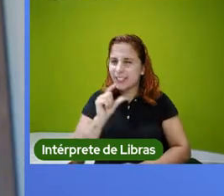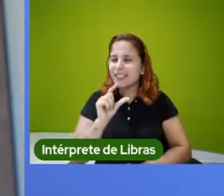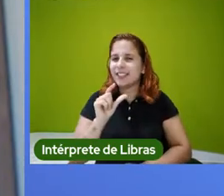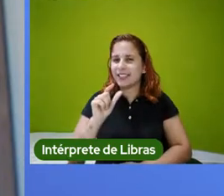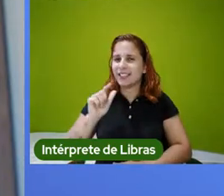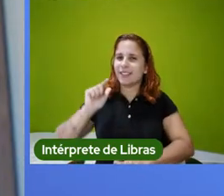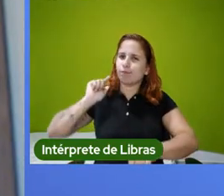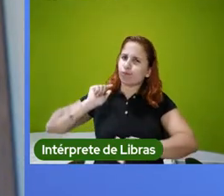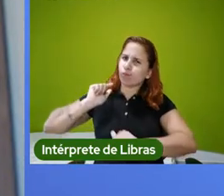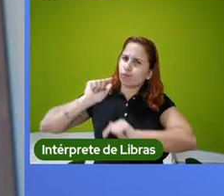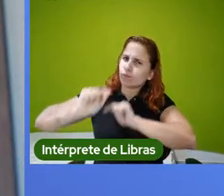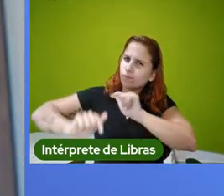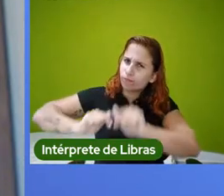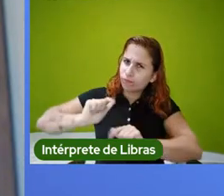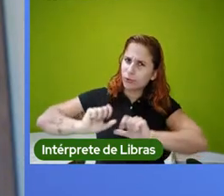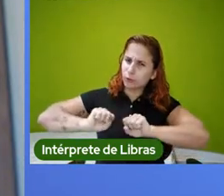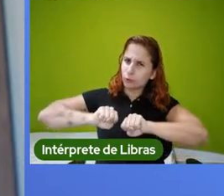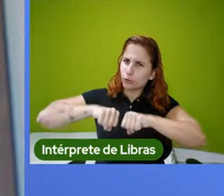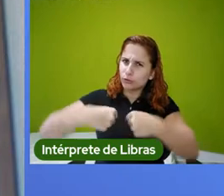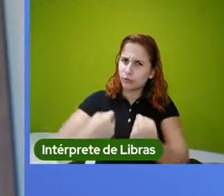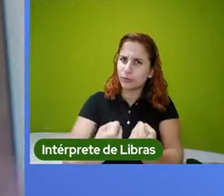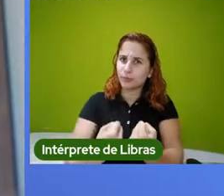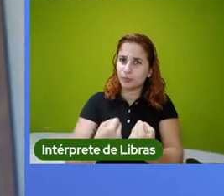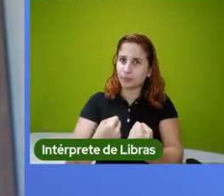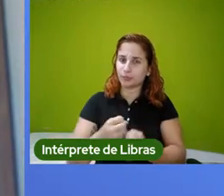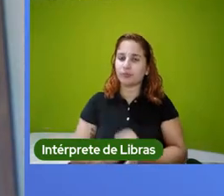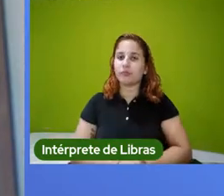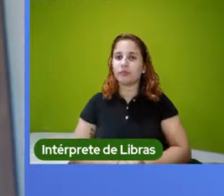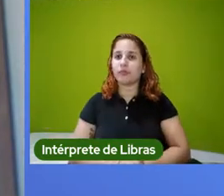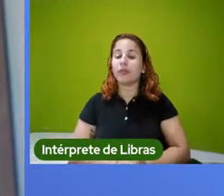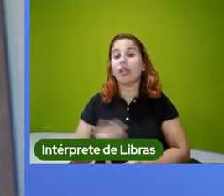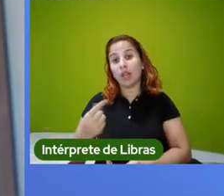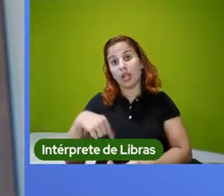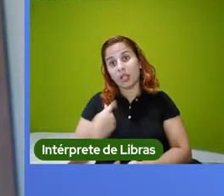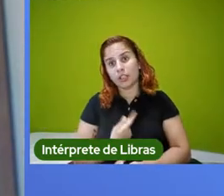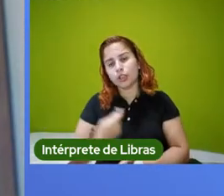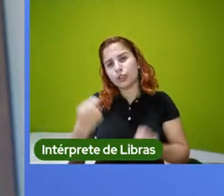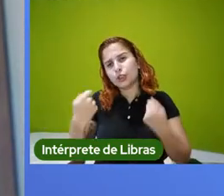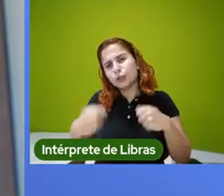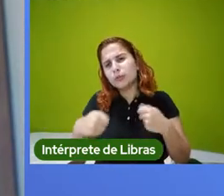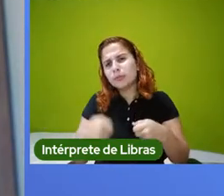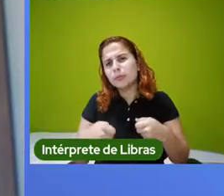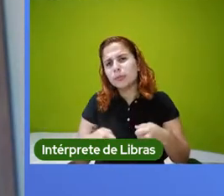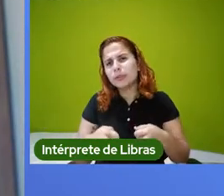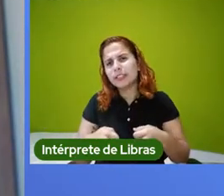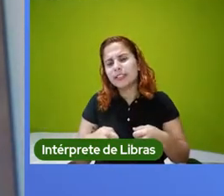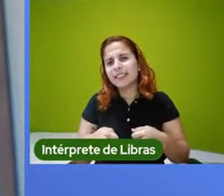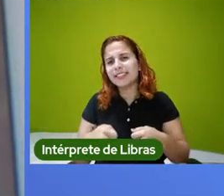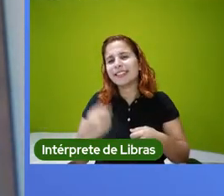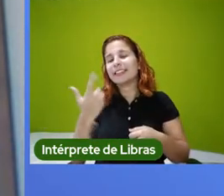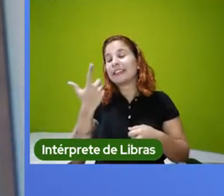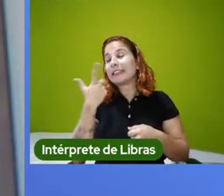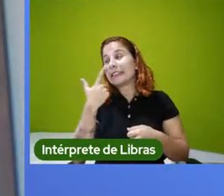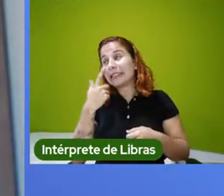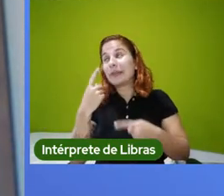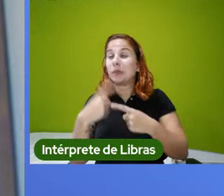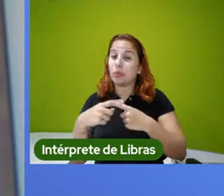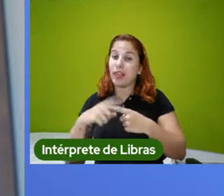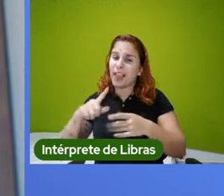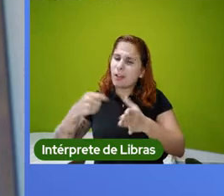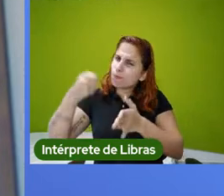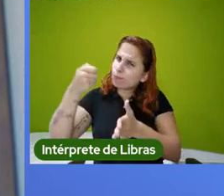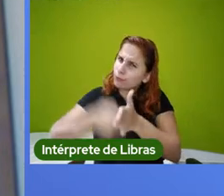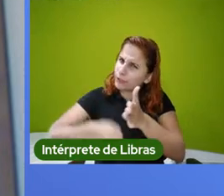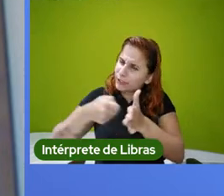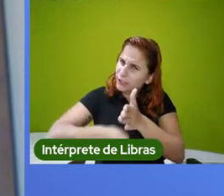próximos anos, quando algo que a gente precisa, né? É mais um desafio que a gente tem para garantia dos